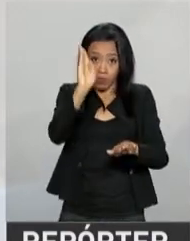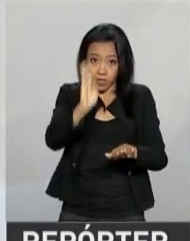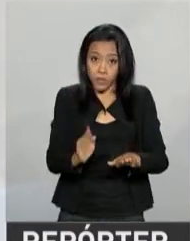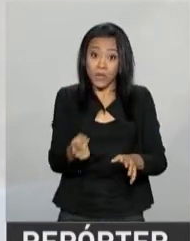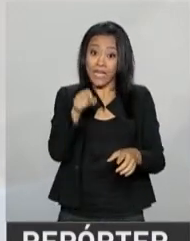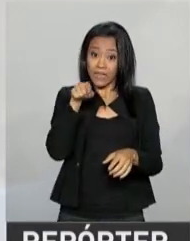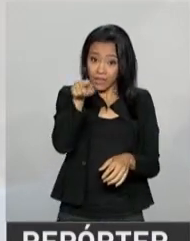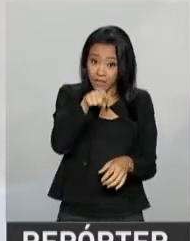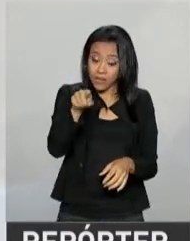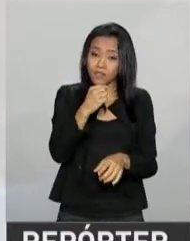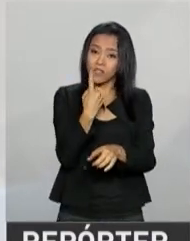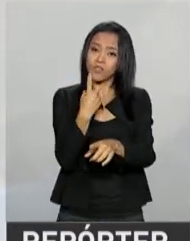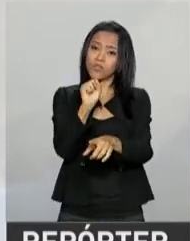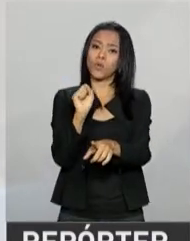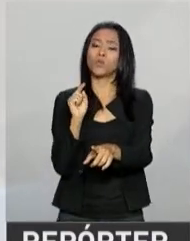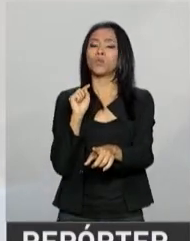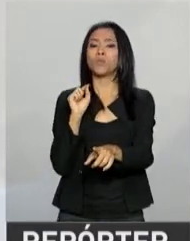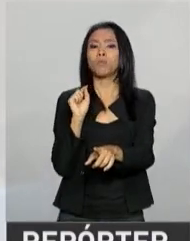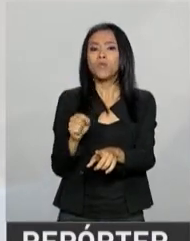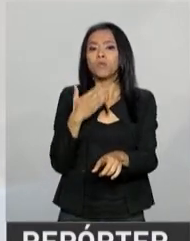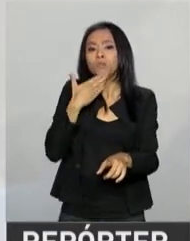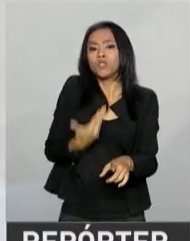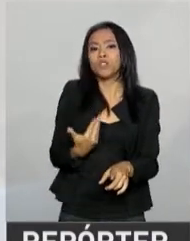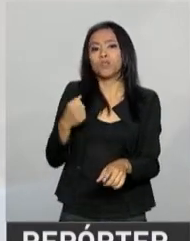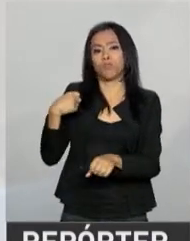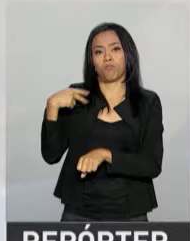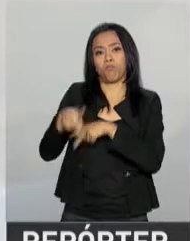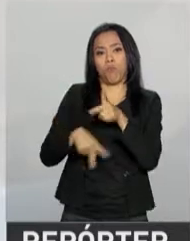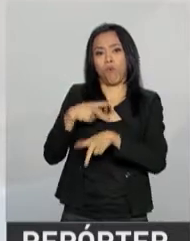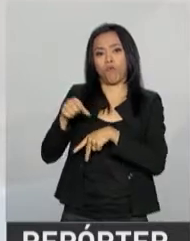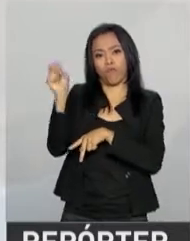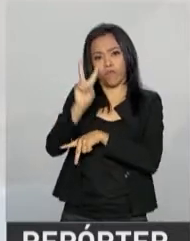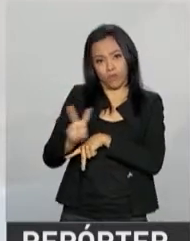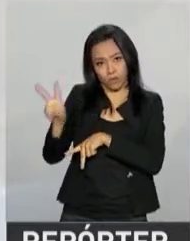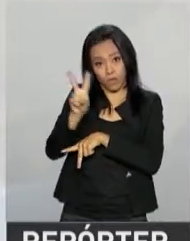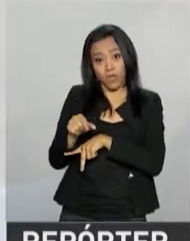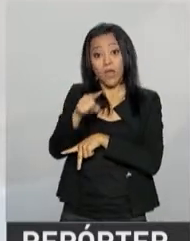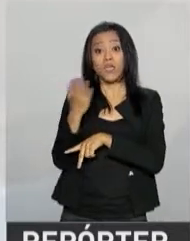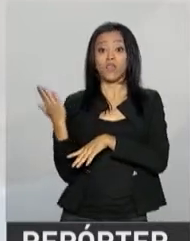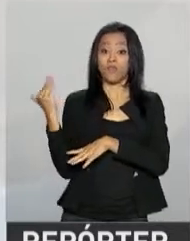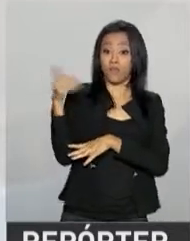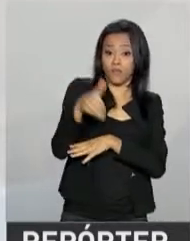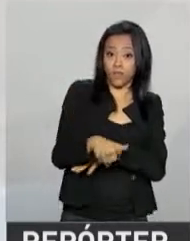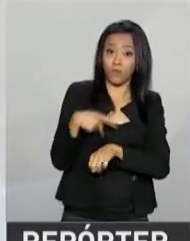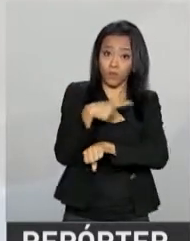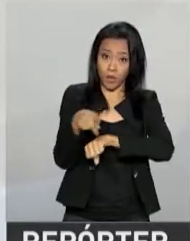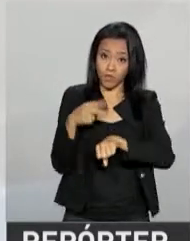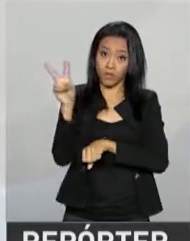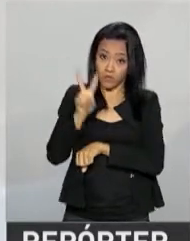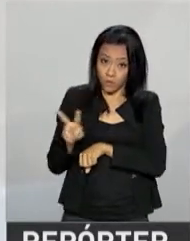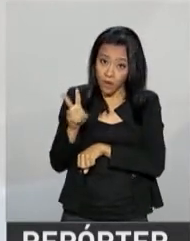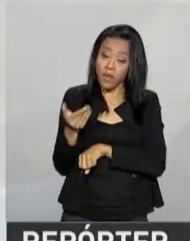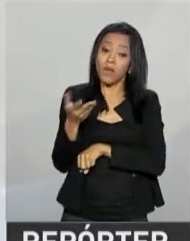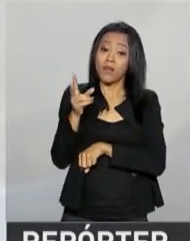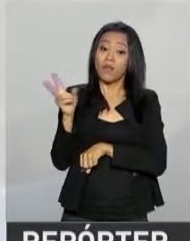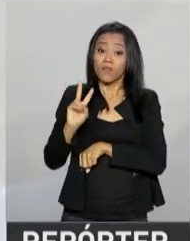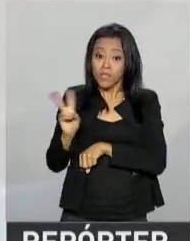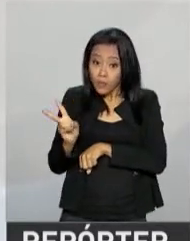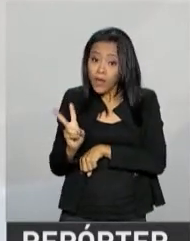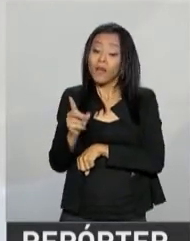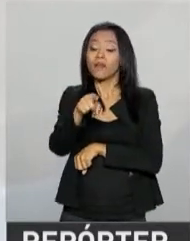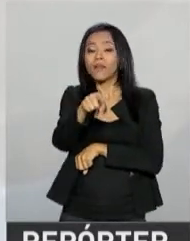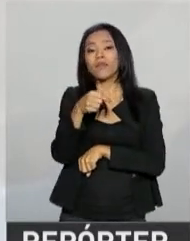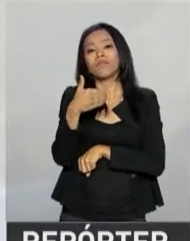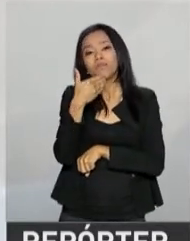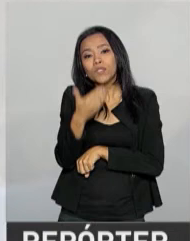18 mil foram solicitados por venezuelanos e foram os imigrantes vindos da venezuela que fizeram com que o estado com mais pedidos de